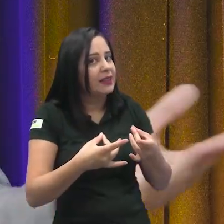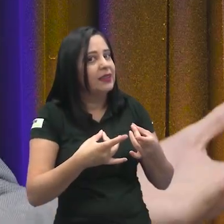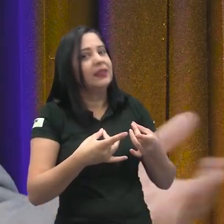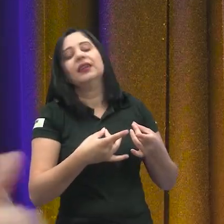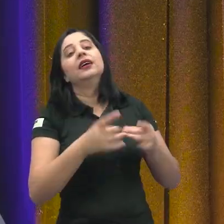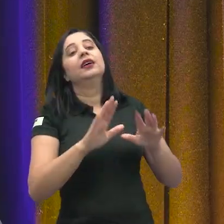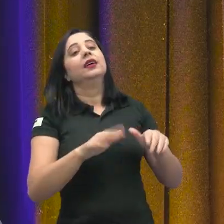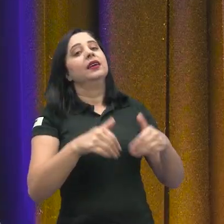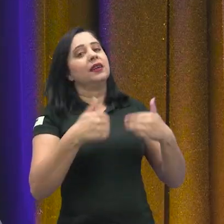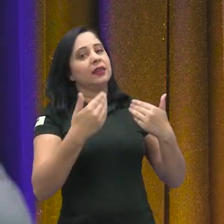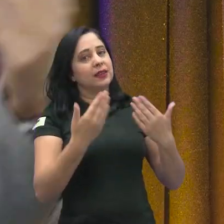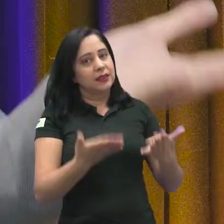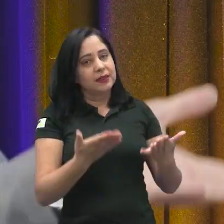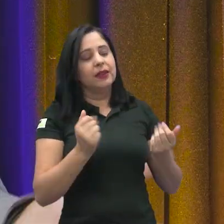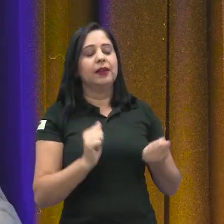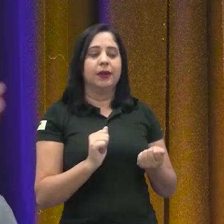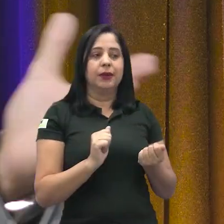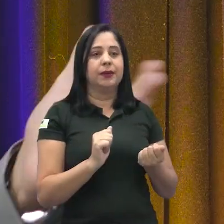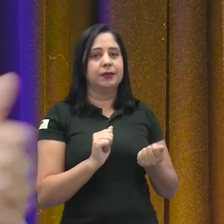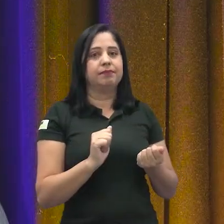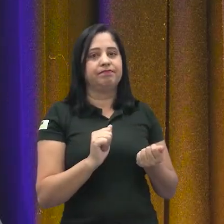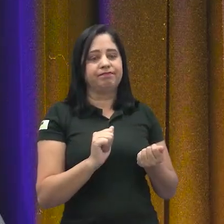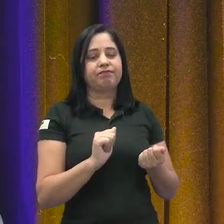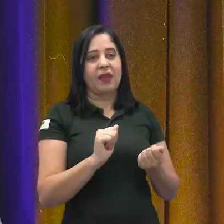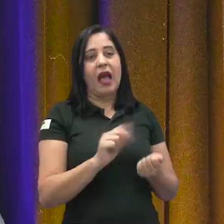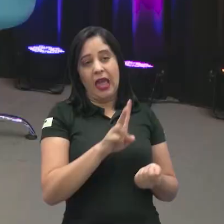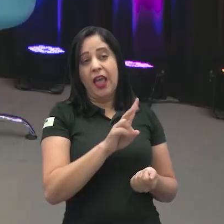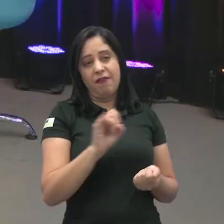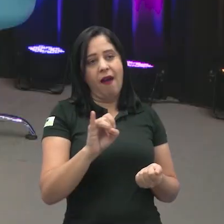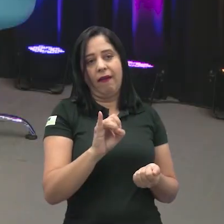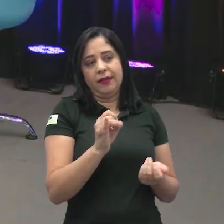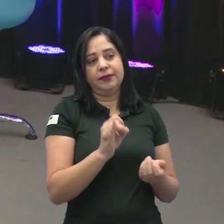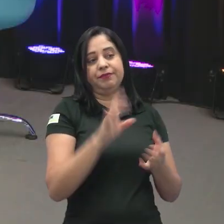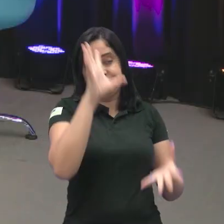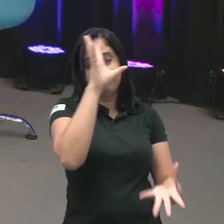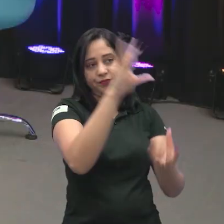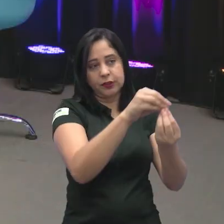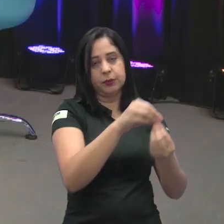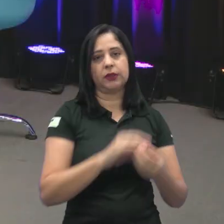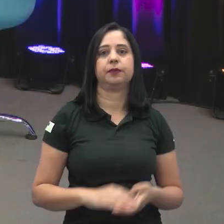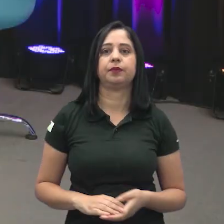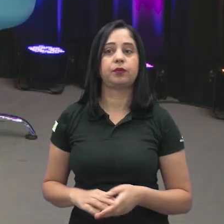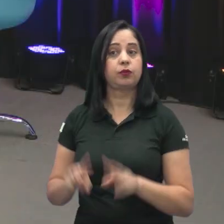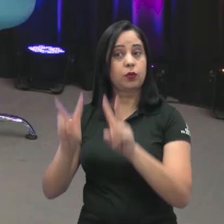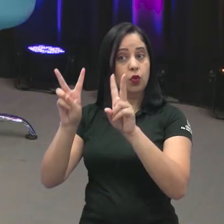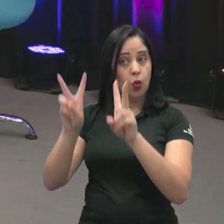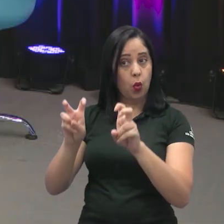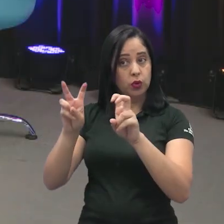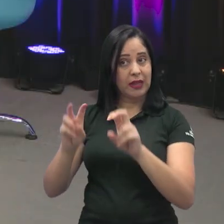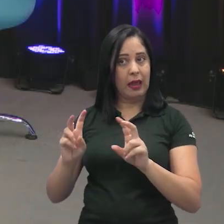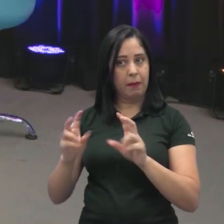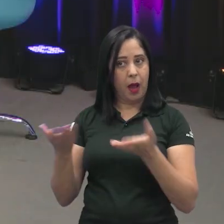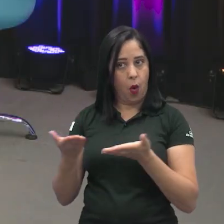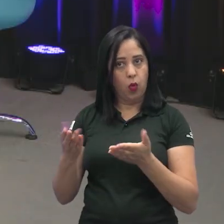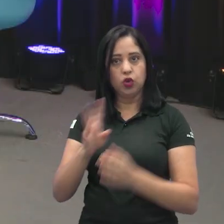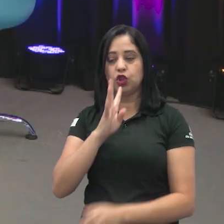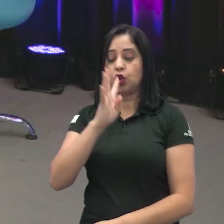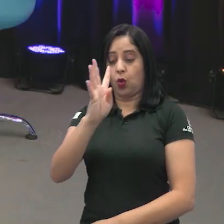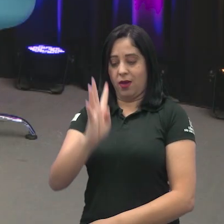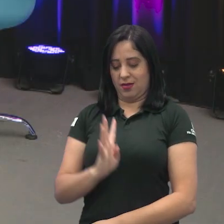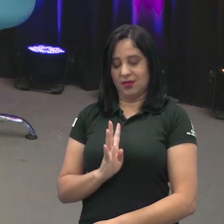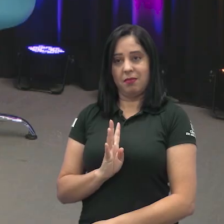chegar utilizando aquele sistema, né? Dando como exemplo isso. O nosso programa fala sobre autoconhecimento. Então, quando a gente fala